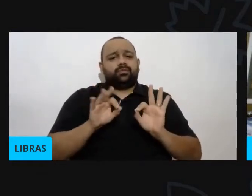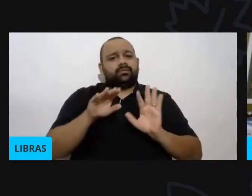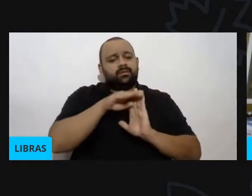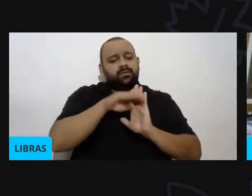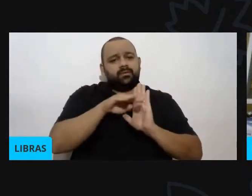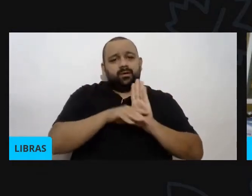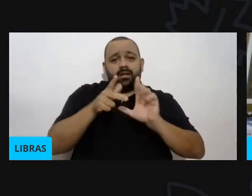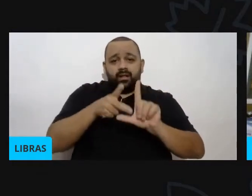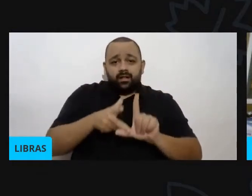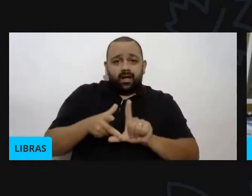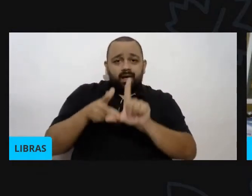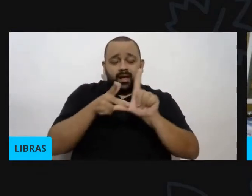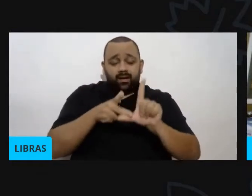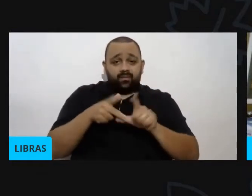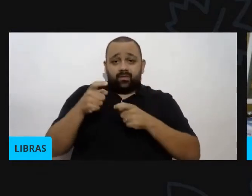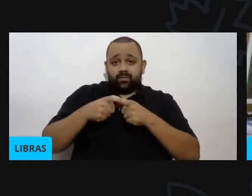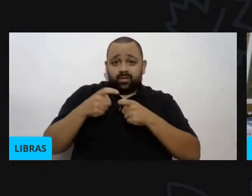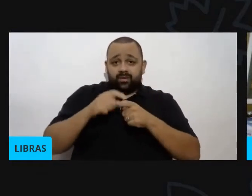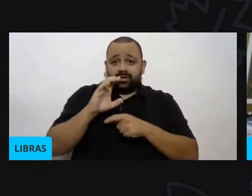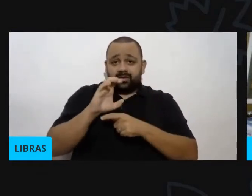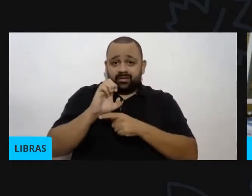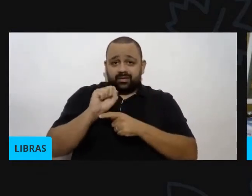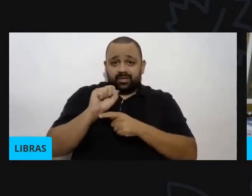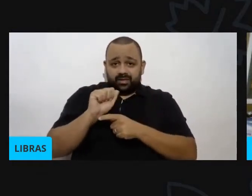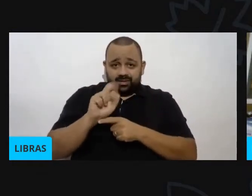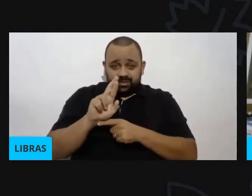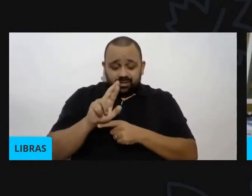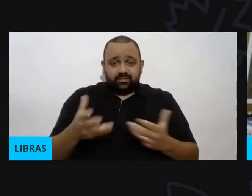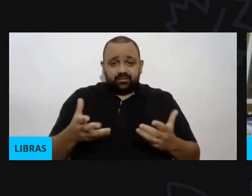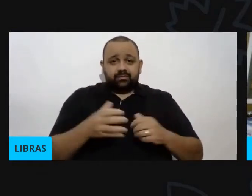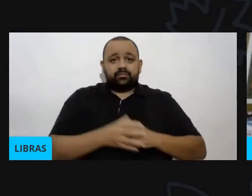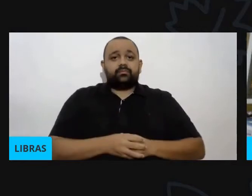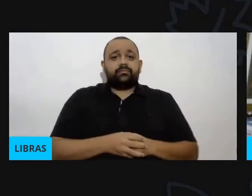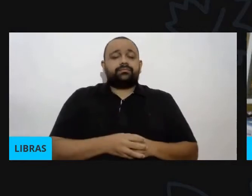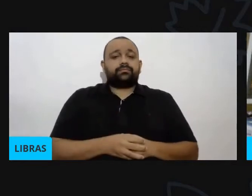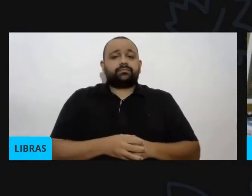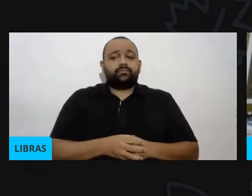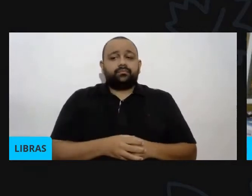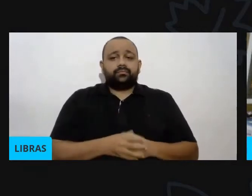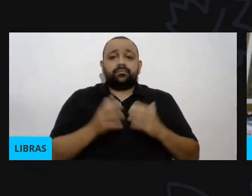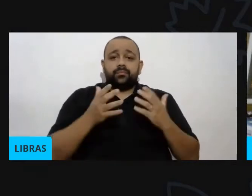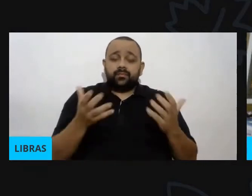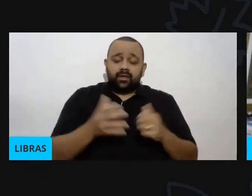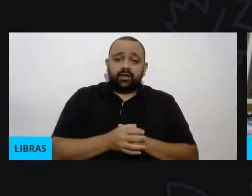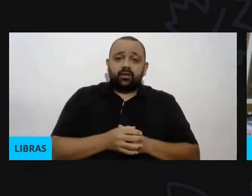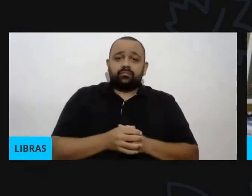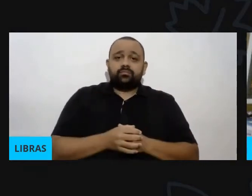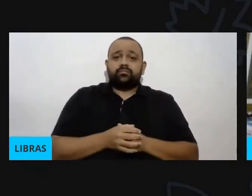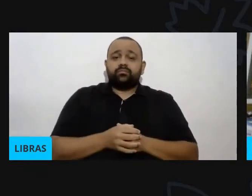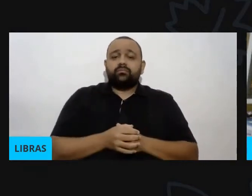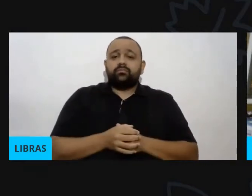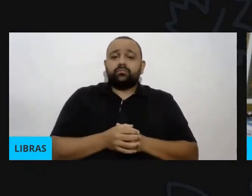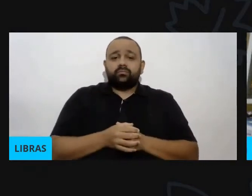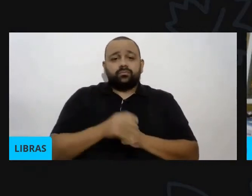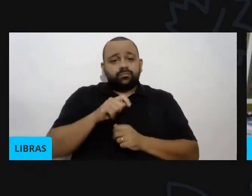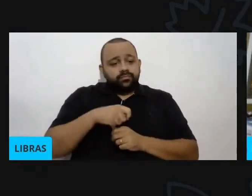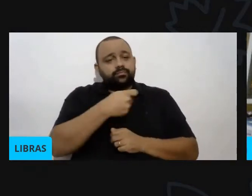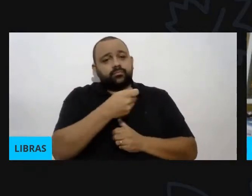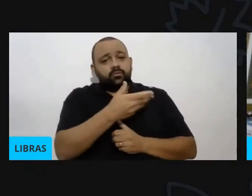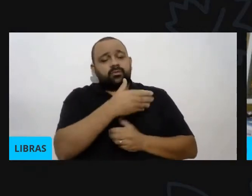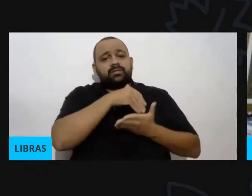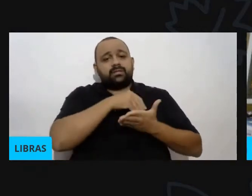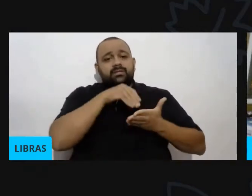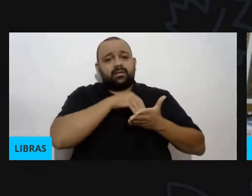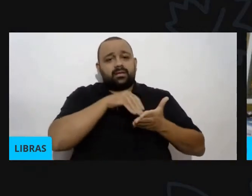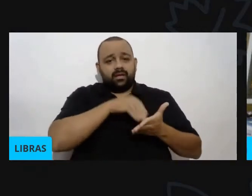o Dr. César de Moraes, né? E então, em nome da secretaria, né? Eu agradeço